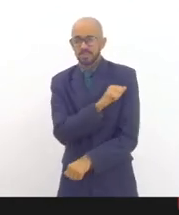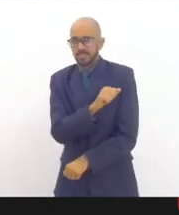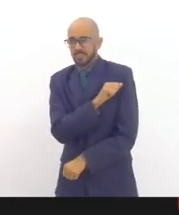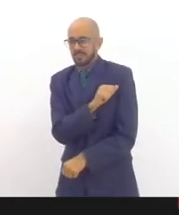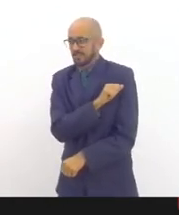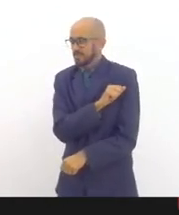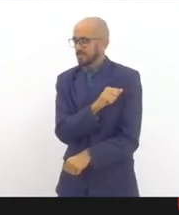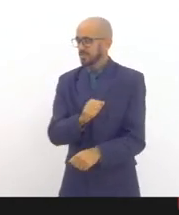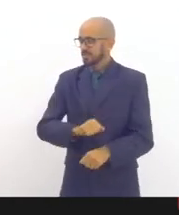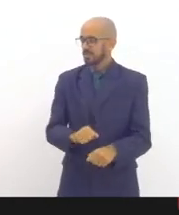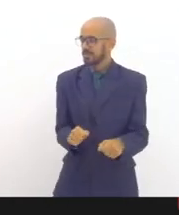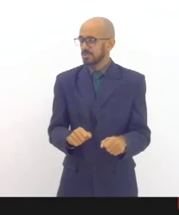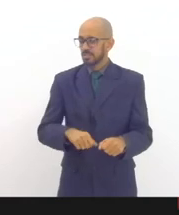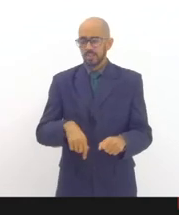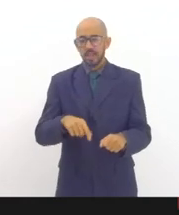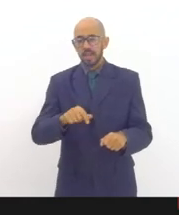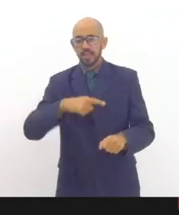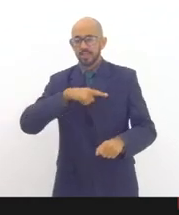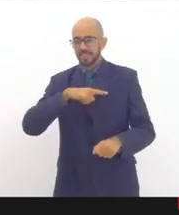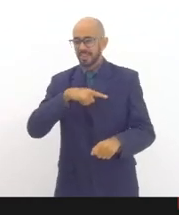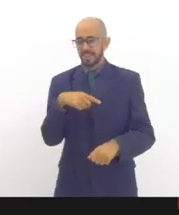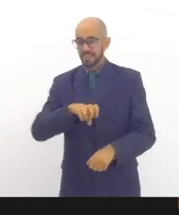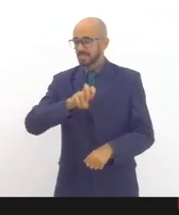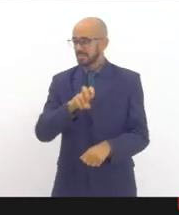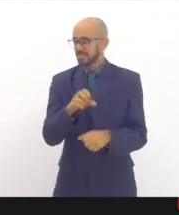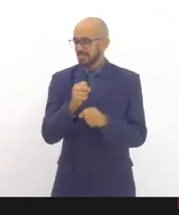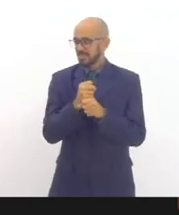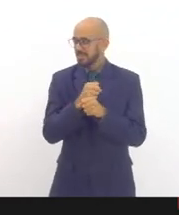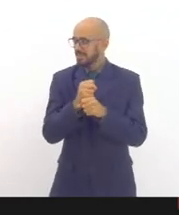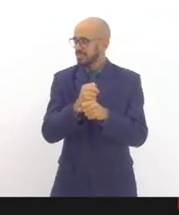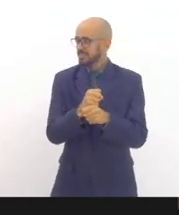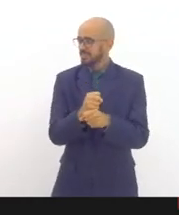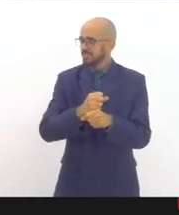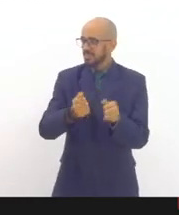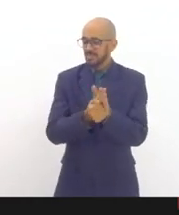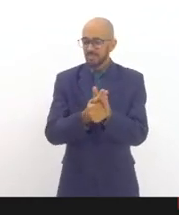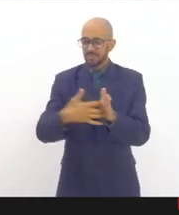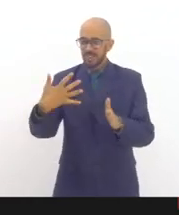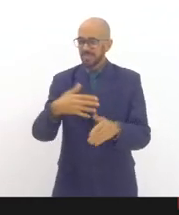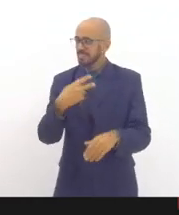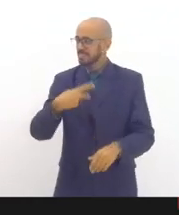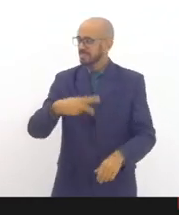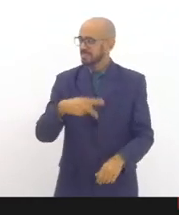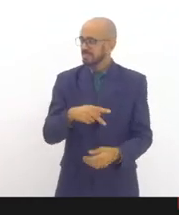direção de uma escola há 5 anos, e muitos alunos